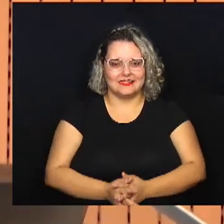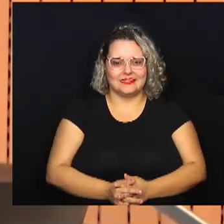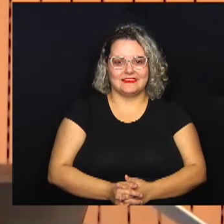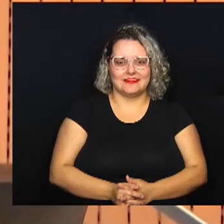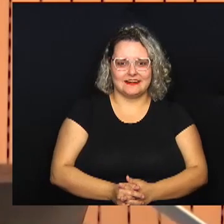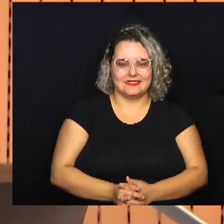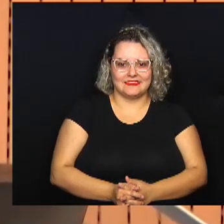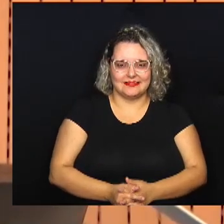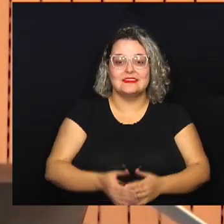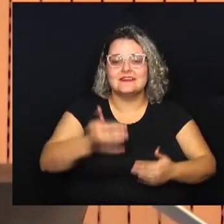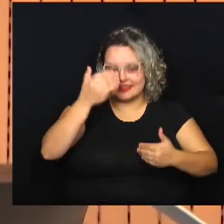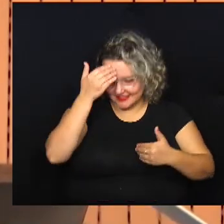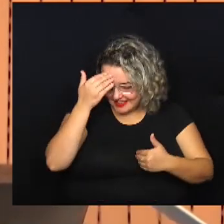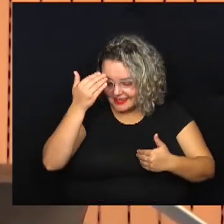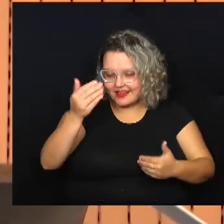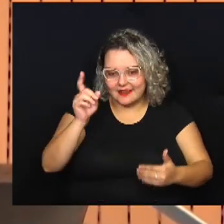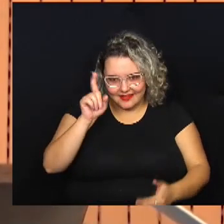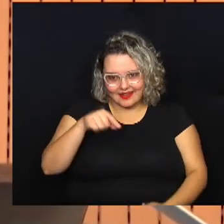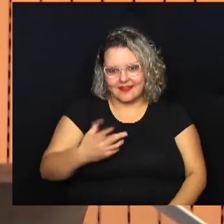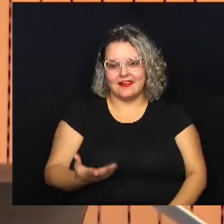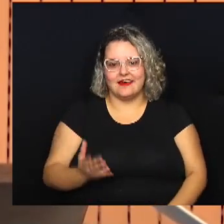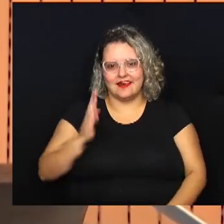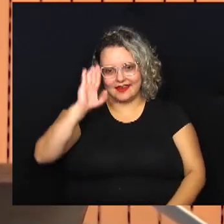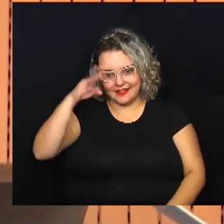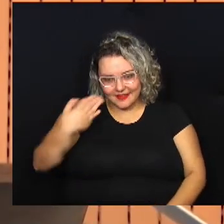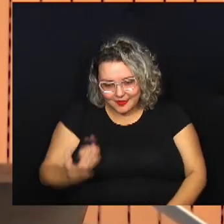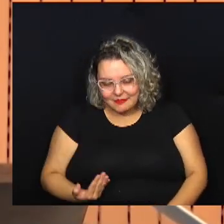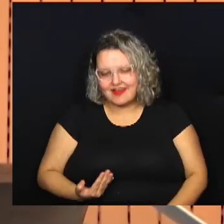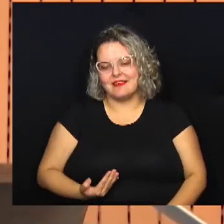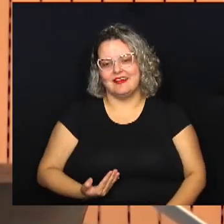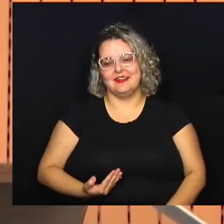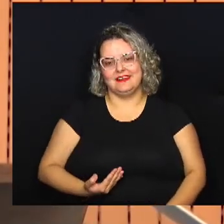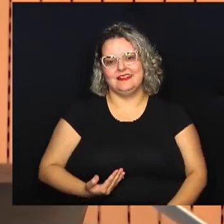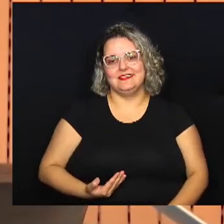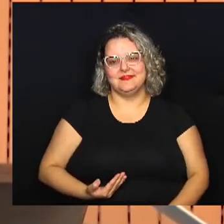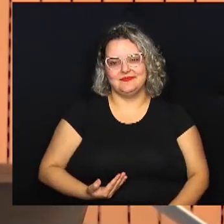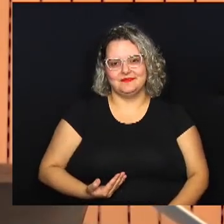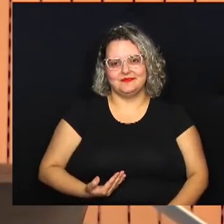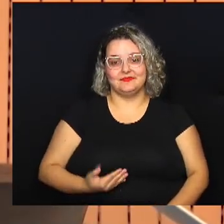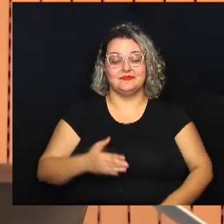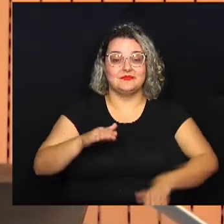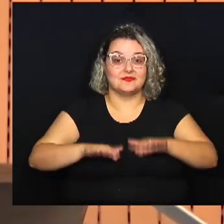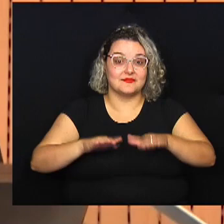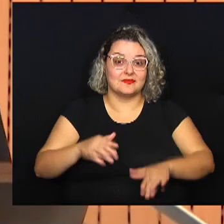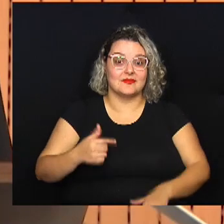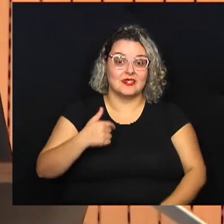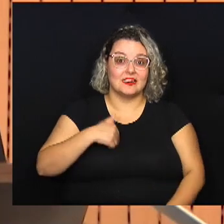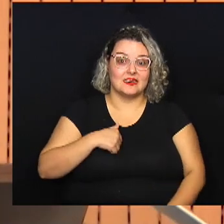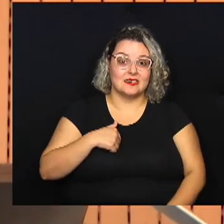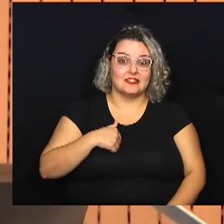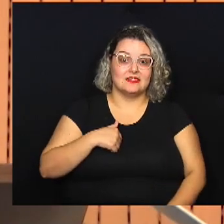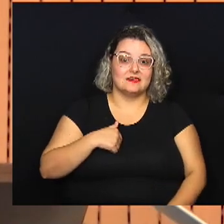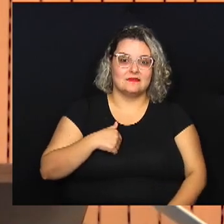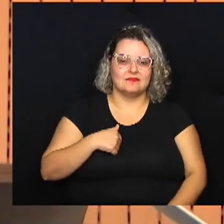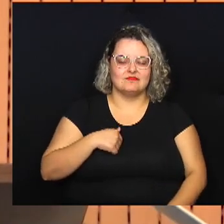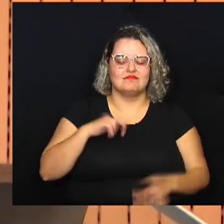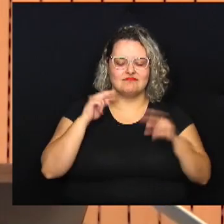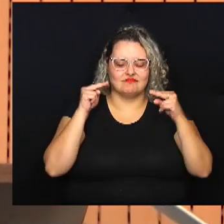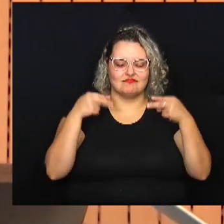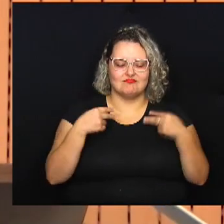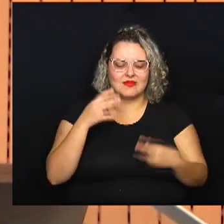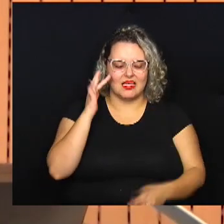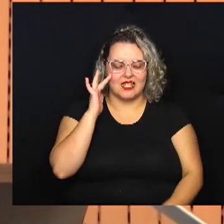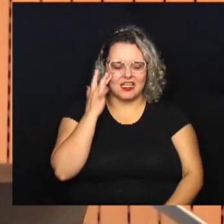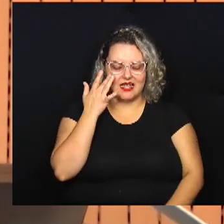muito gratificante, é uma honra que às vezes eu me consulte e digo, acho que eu